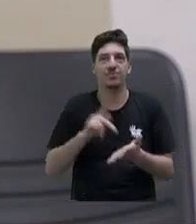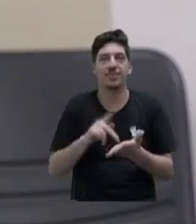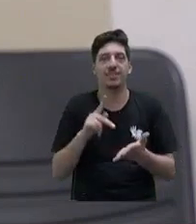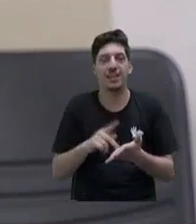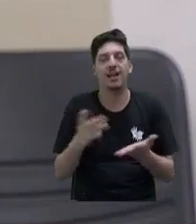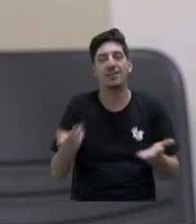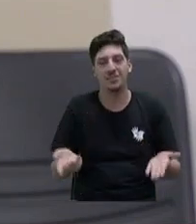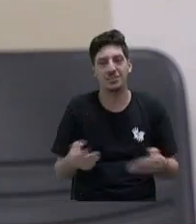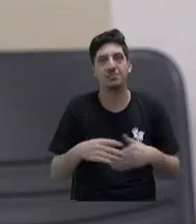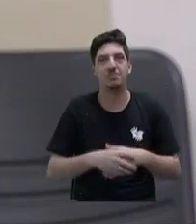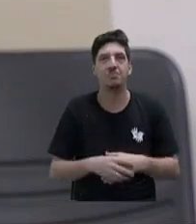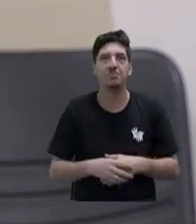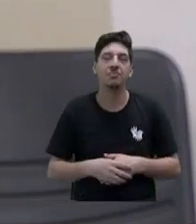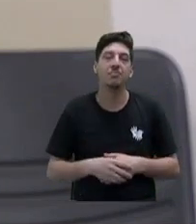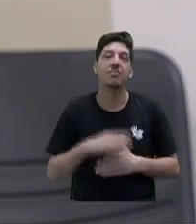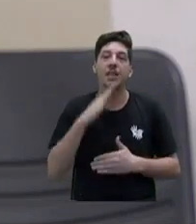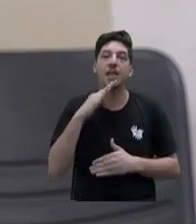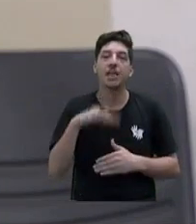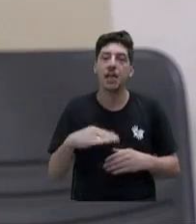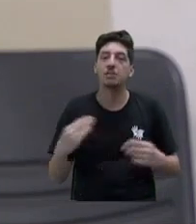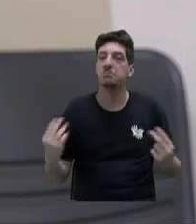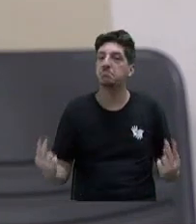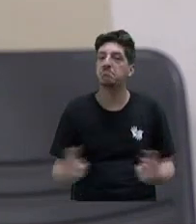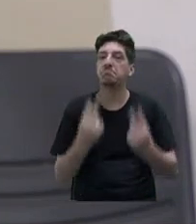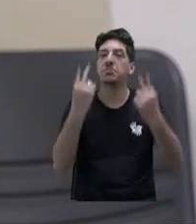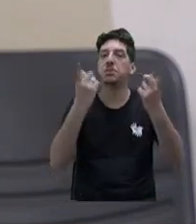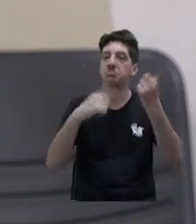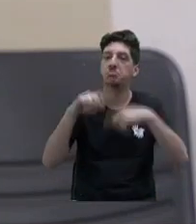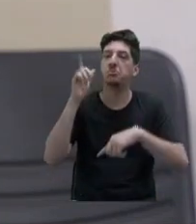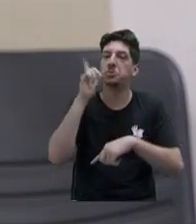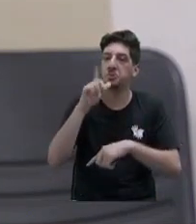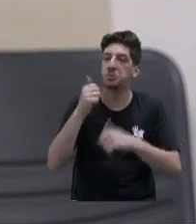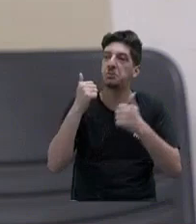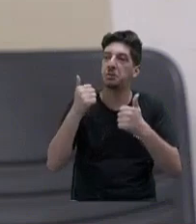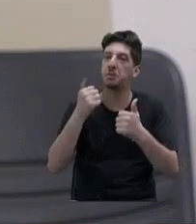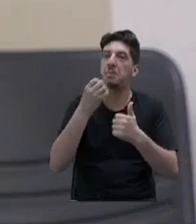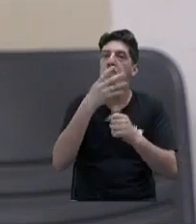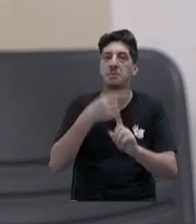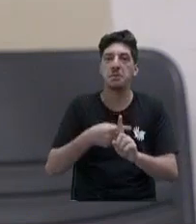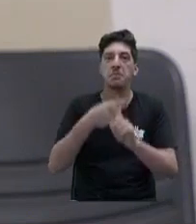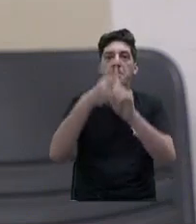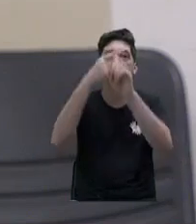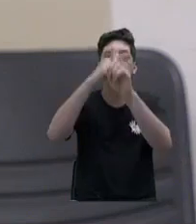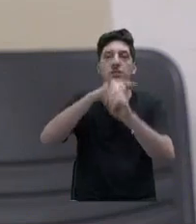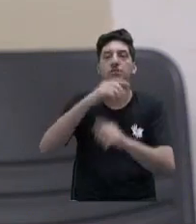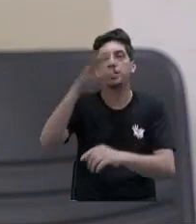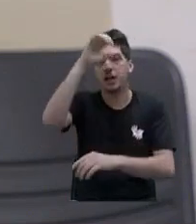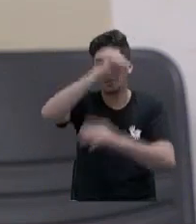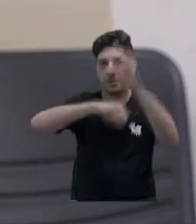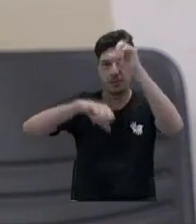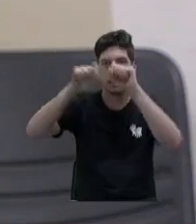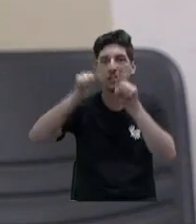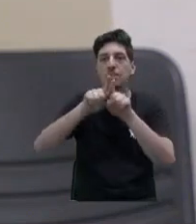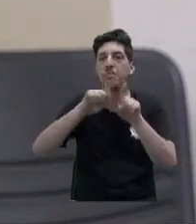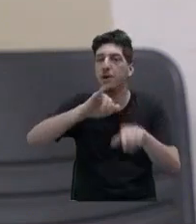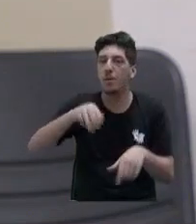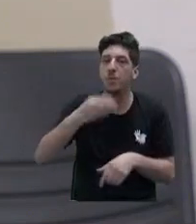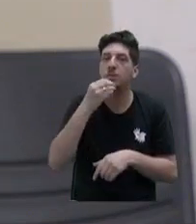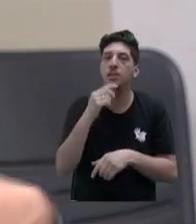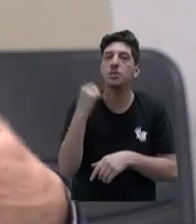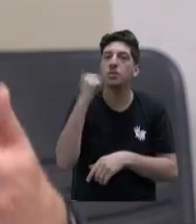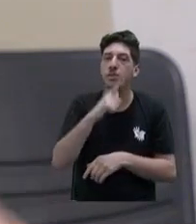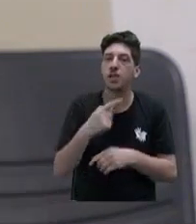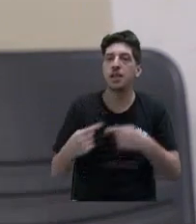muito vigorosa de aprendizado e muito oportuna para a gente poder debater